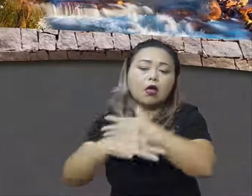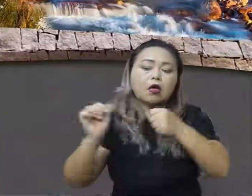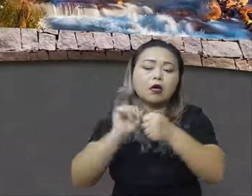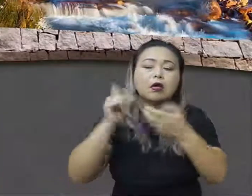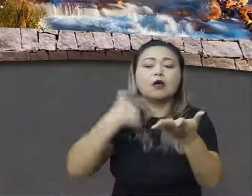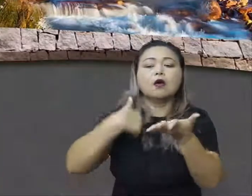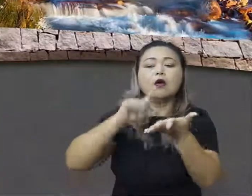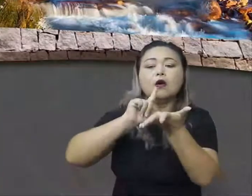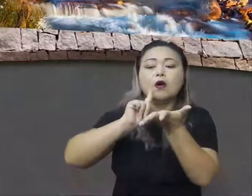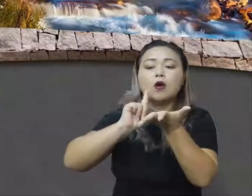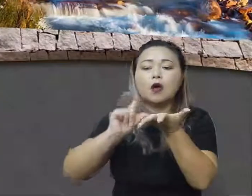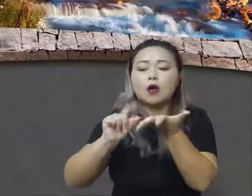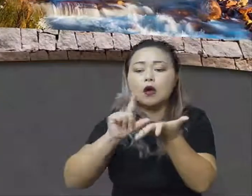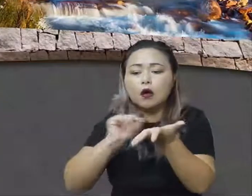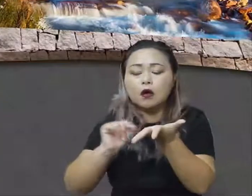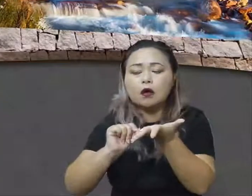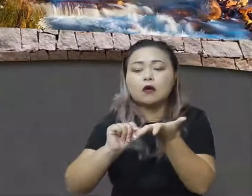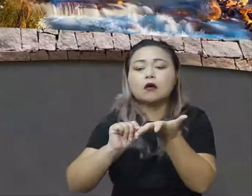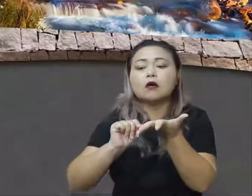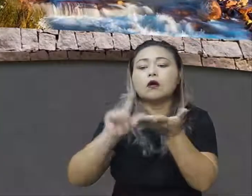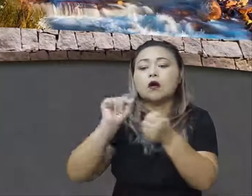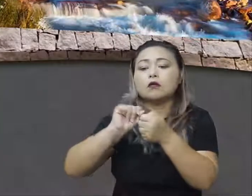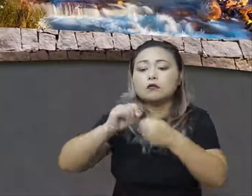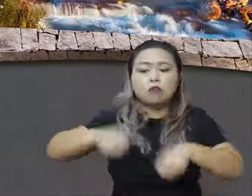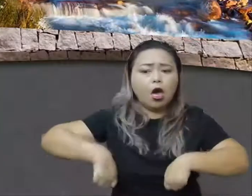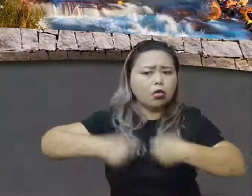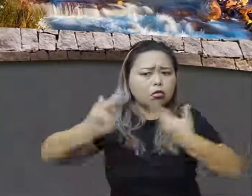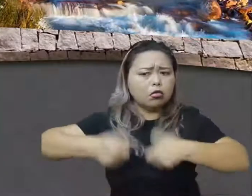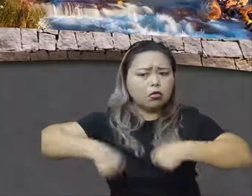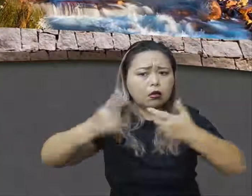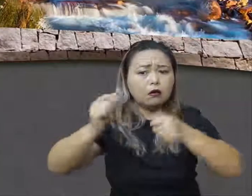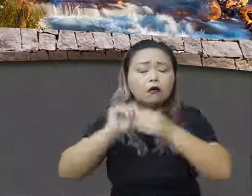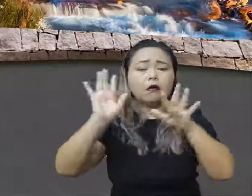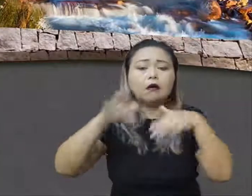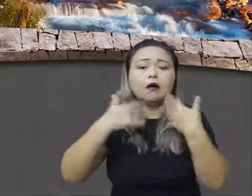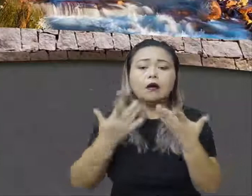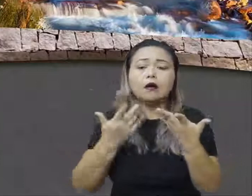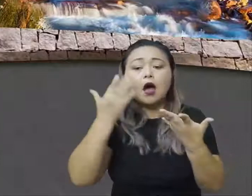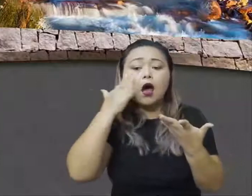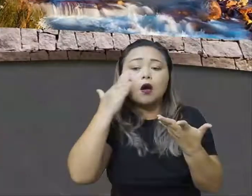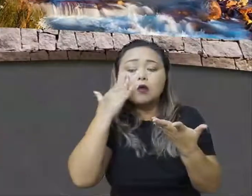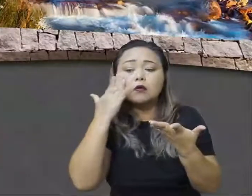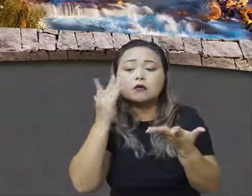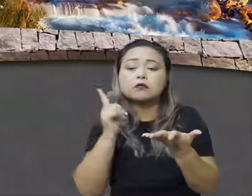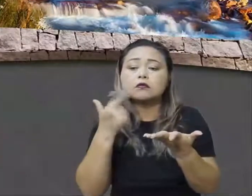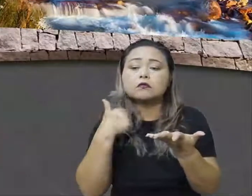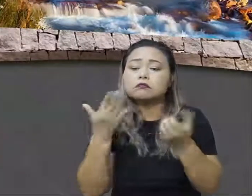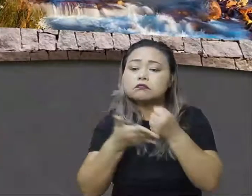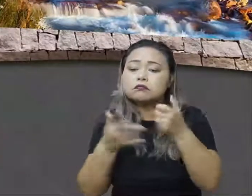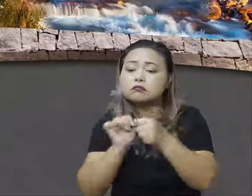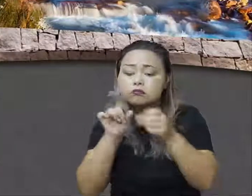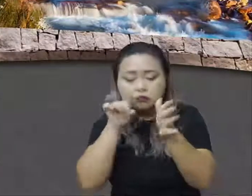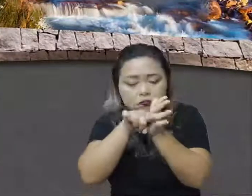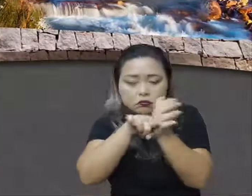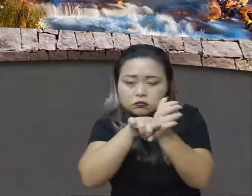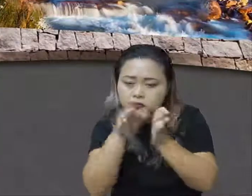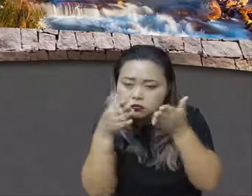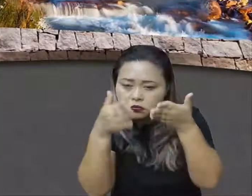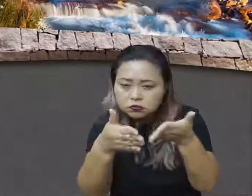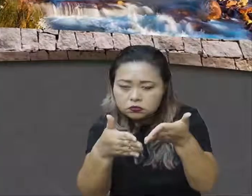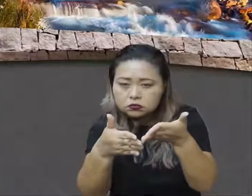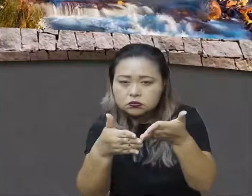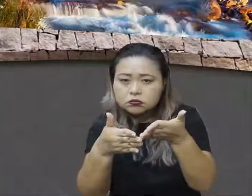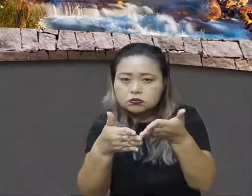Artigos científicos sobre o consumismo. Se você quer saber algo que é baseado em pesquisa científica,